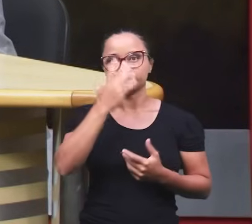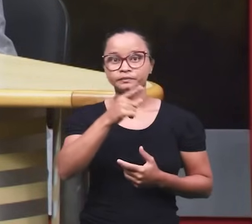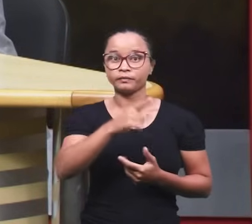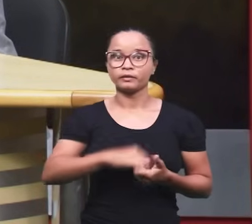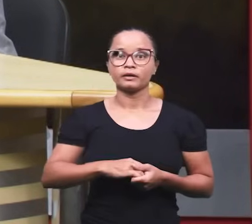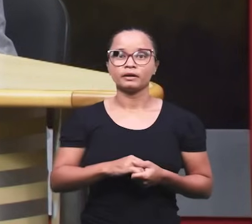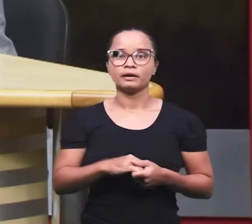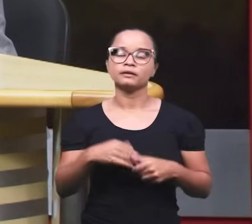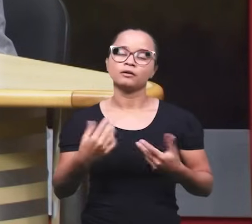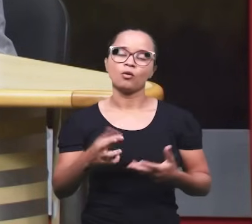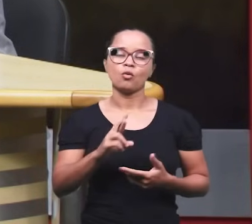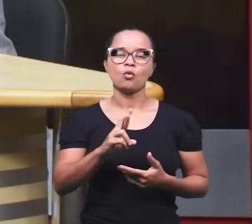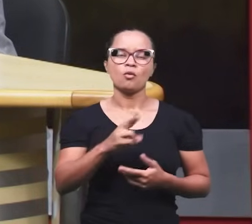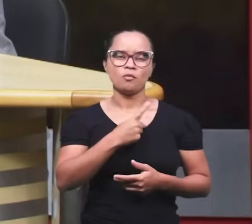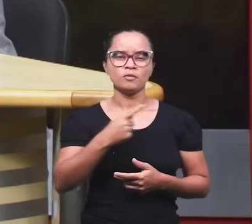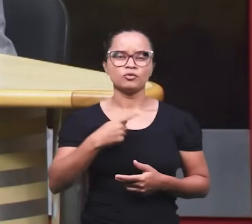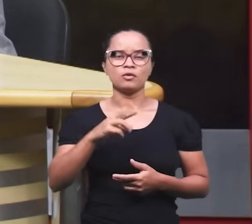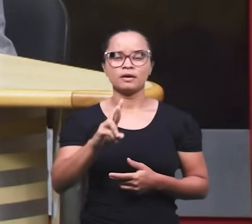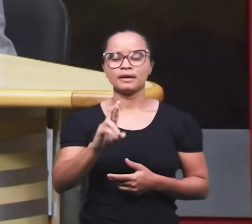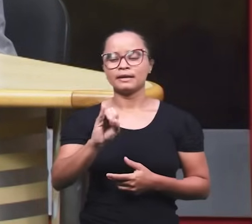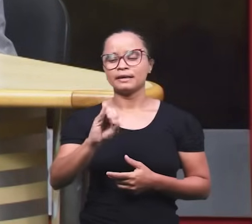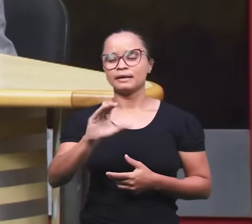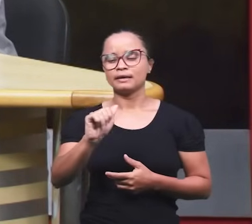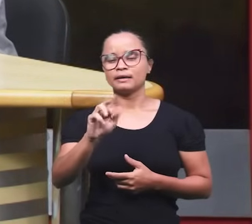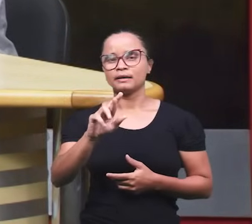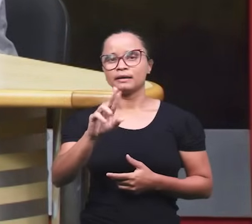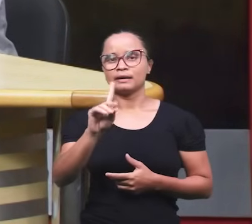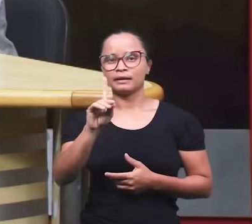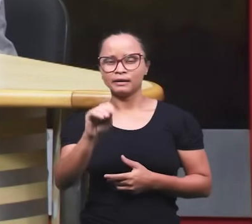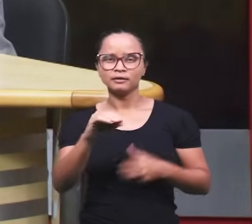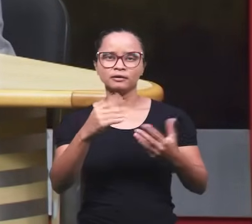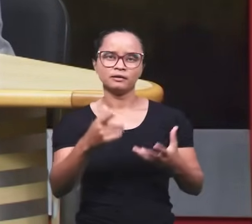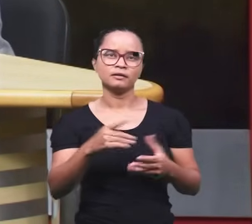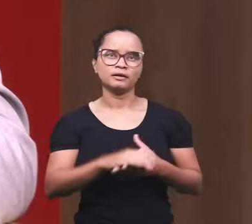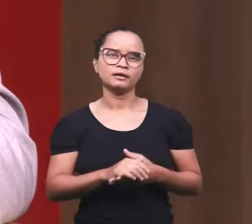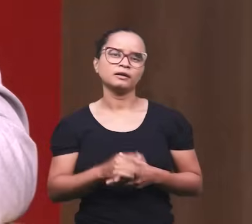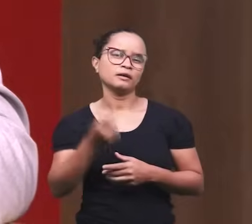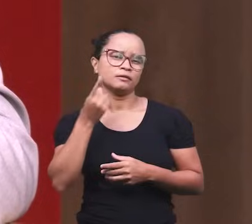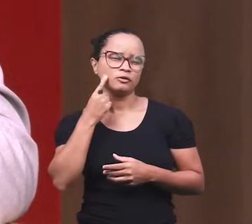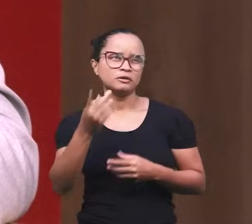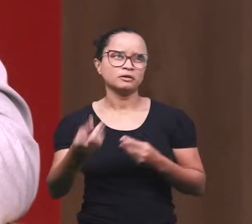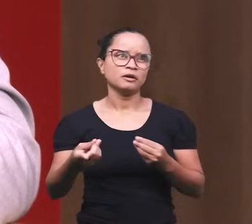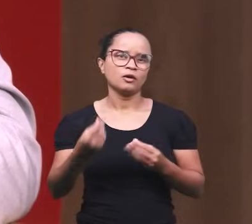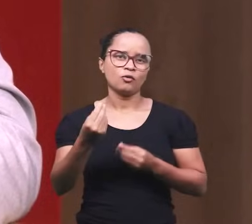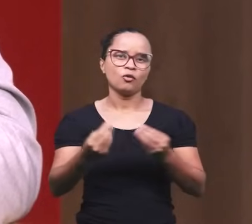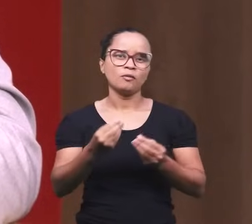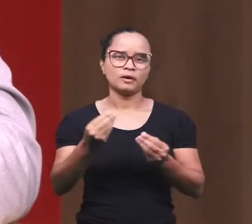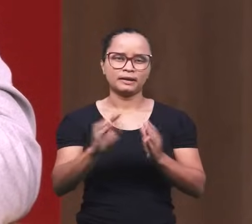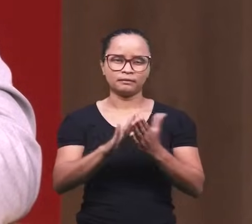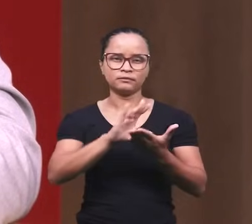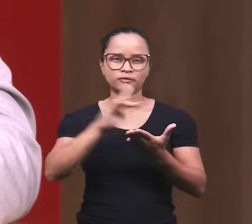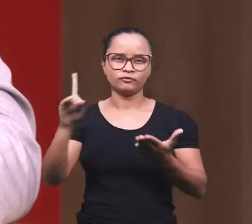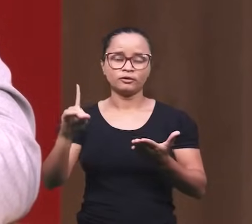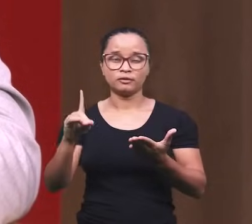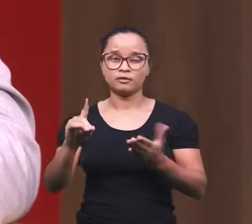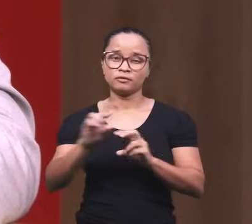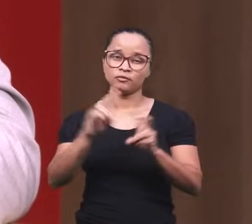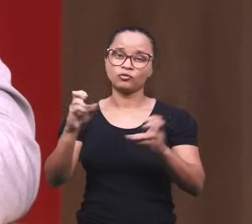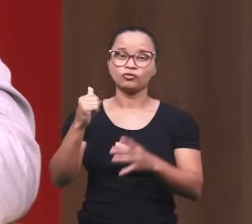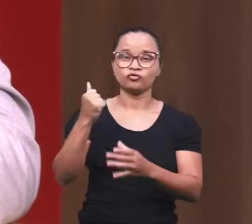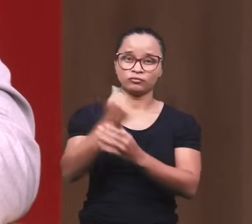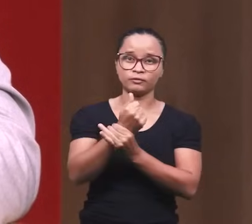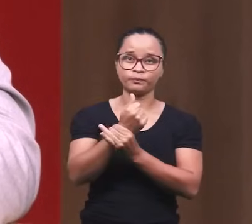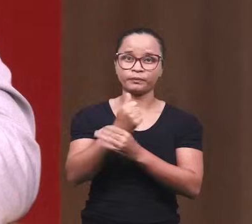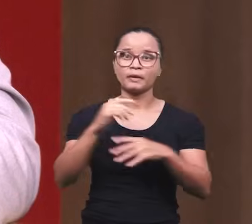o o Ricardo fez uma uma abordagem aqui ele falou sobre Abraão né e há